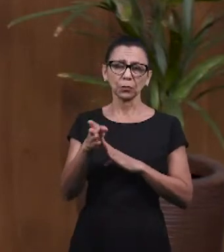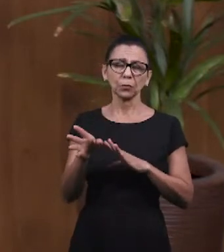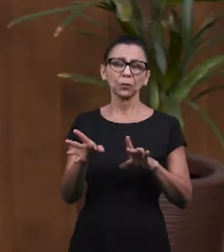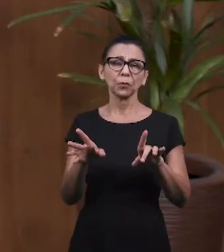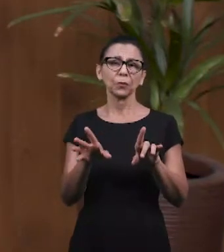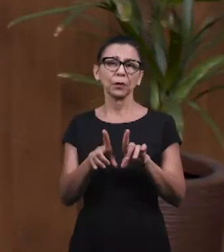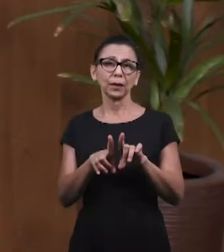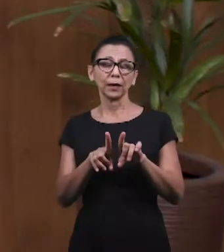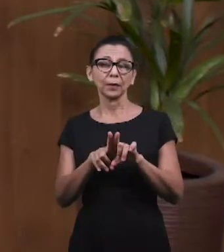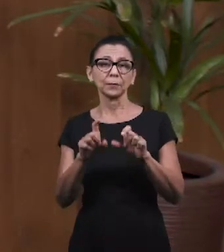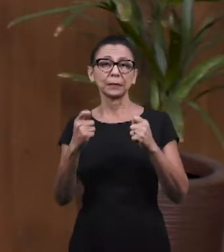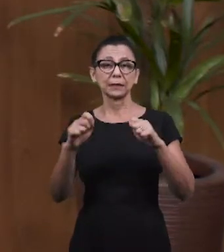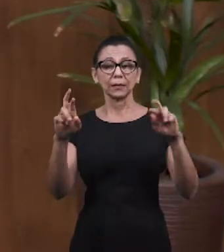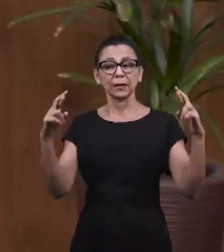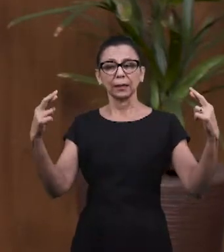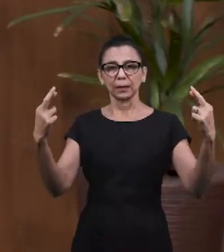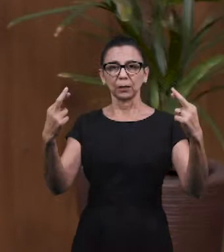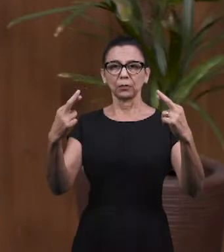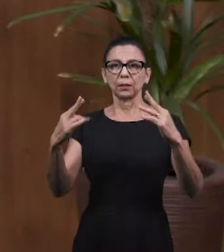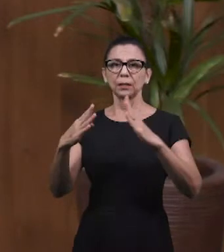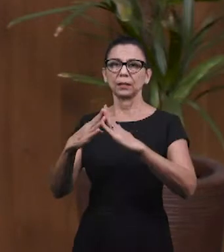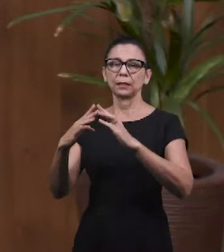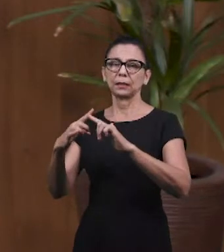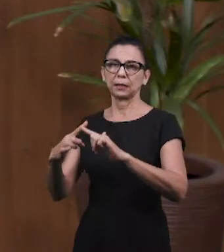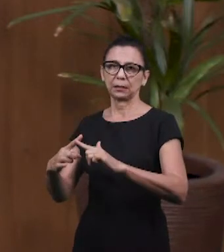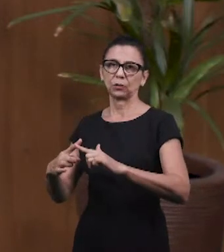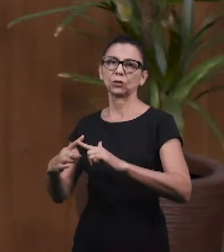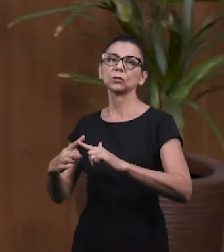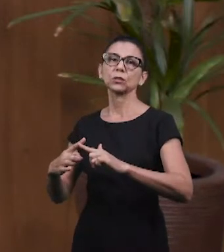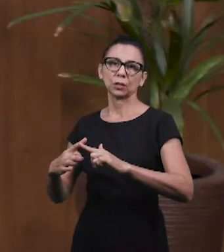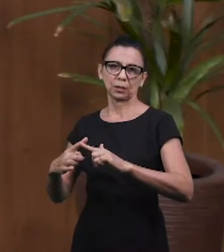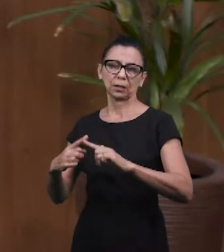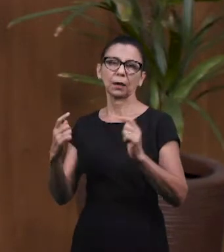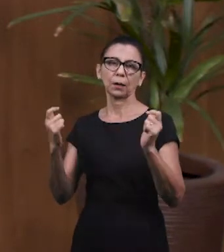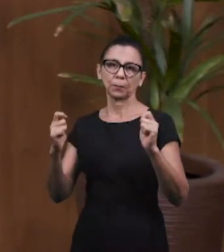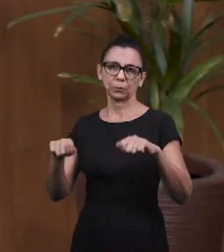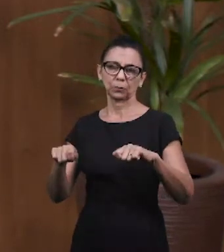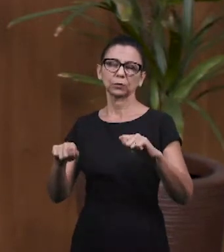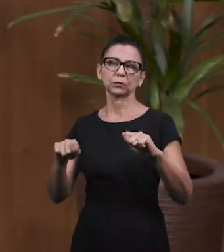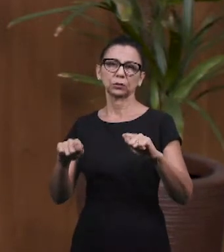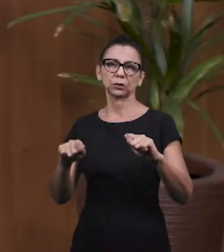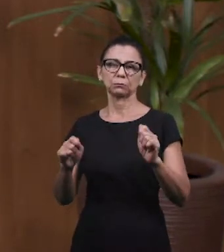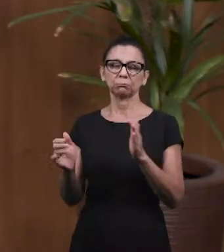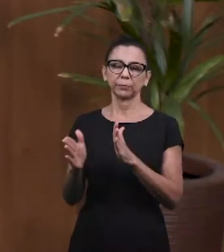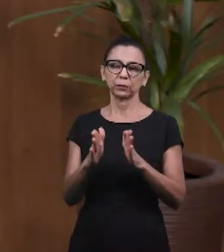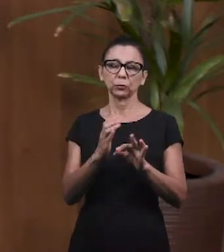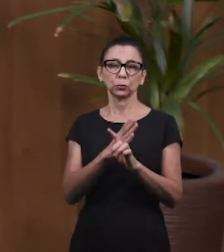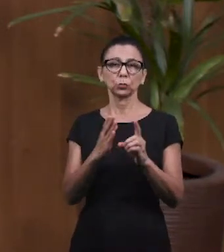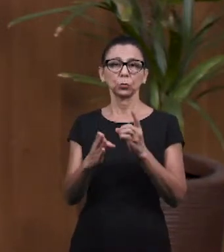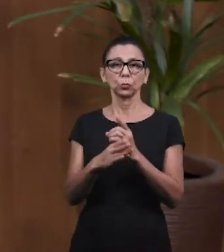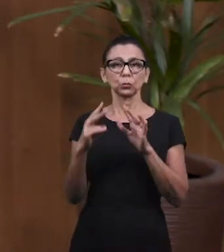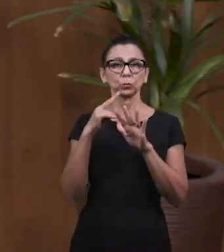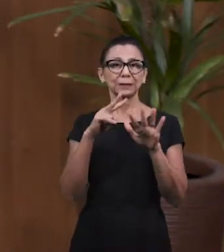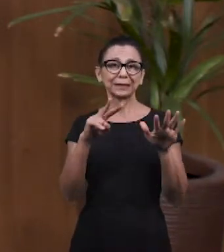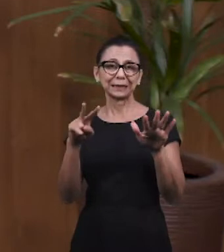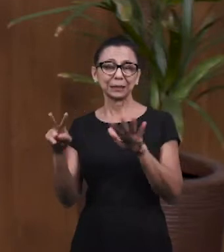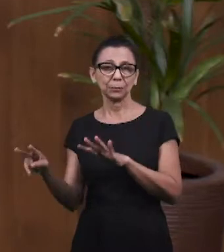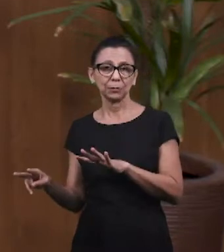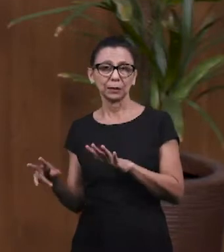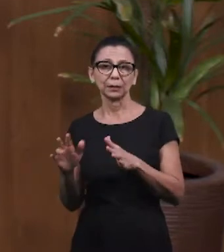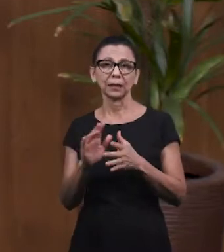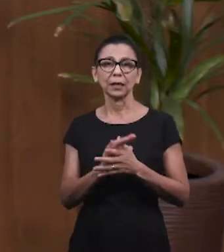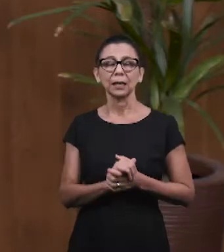dadas, reunindo toda a igreja, e poderia ser isso feito durante os cultos da semana, à exceção do culto